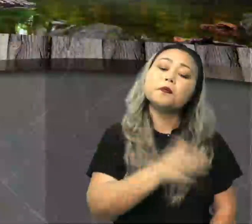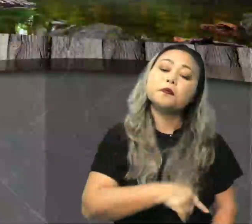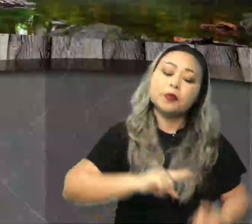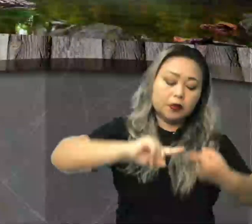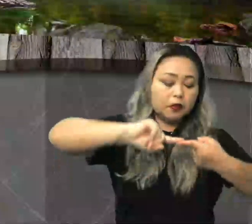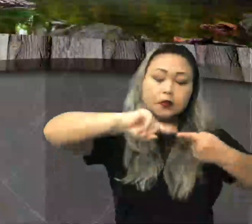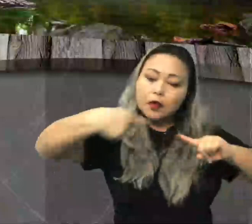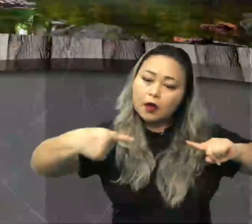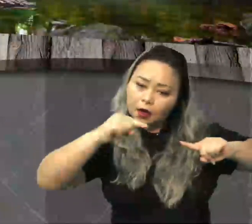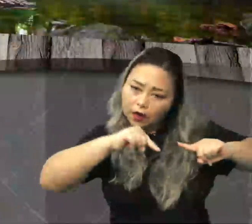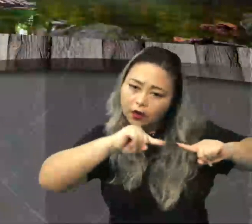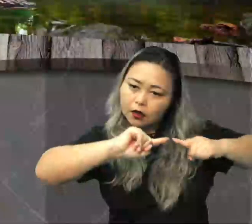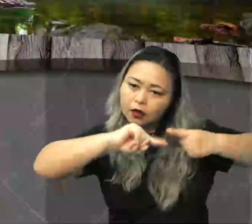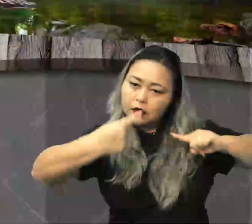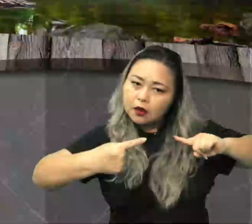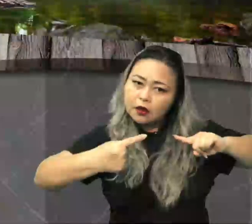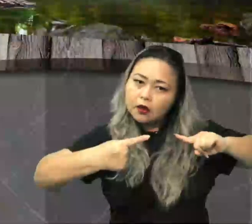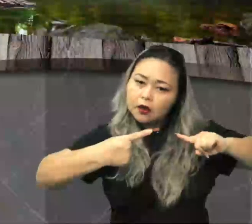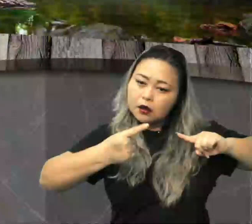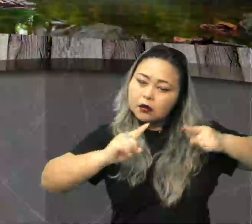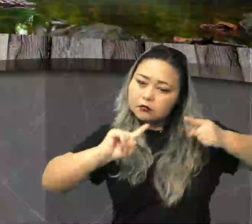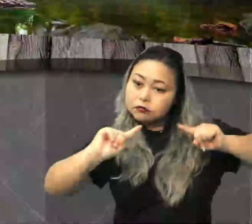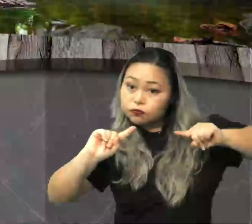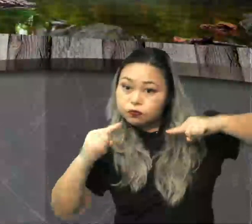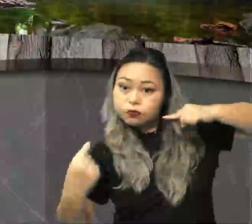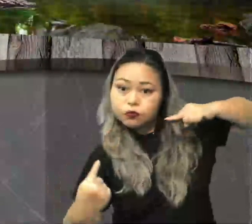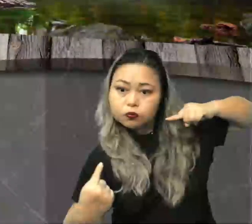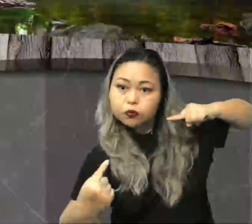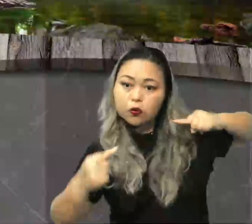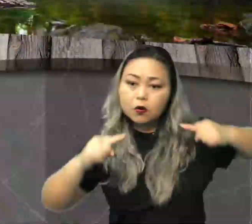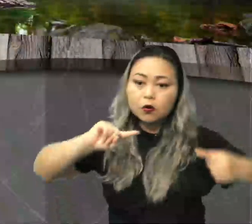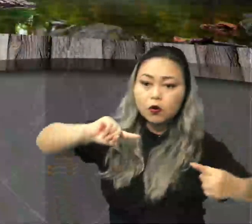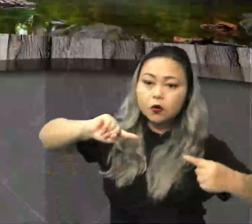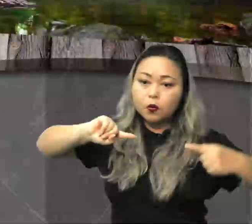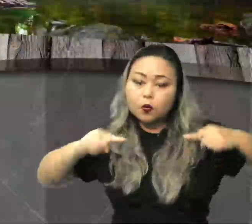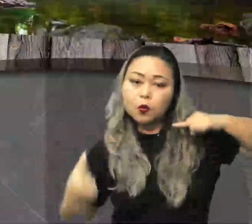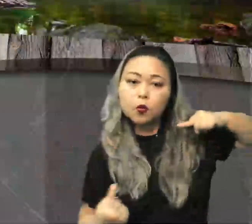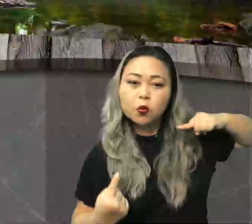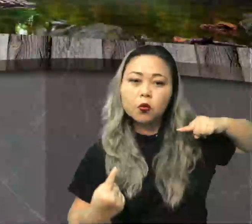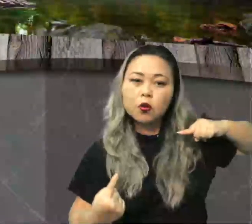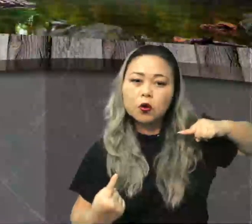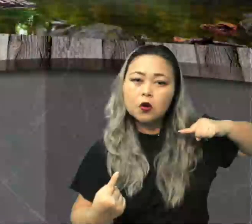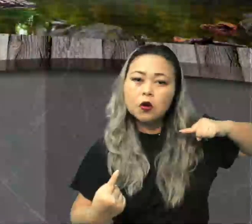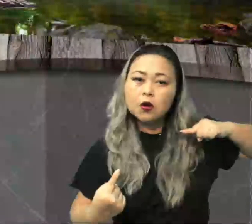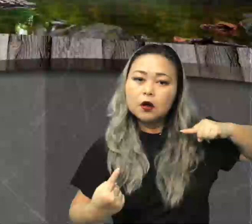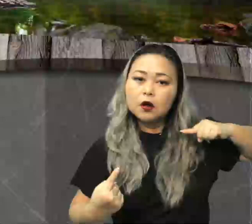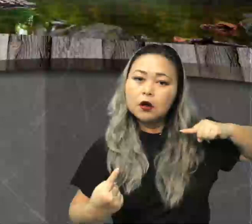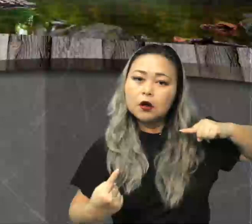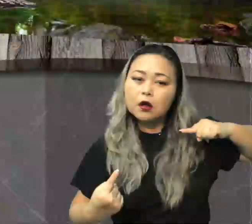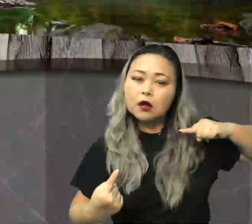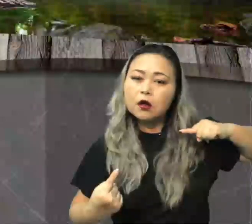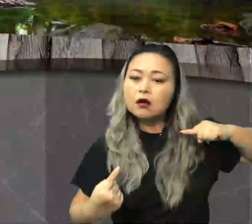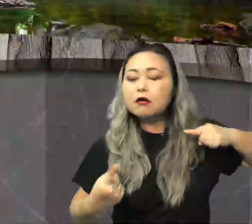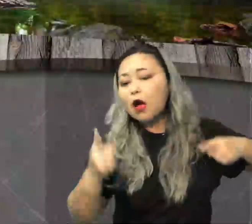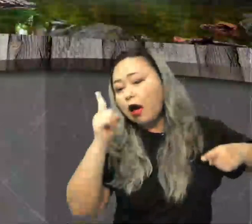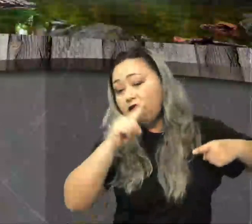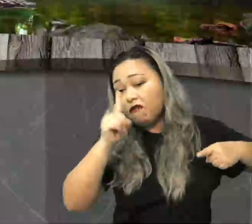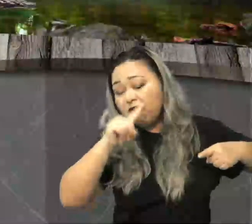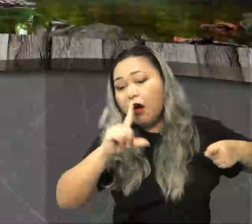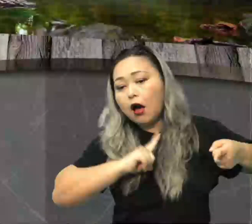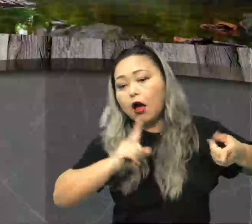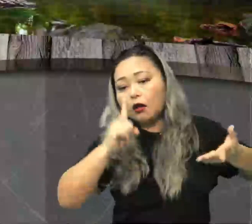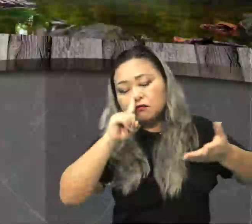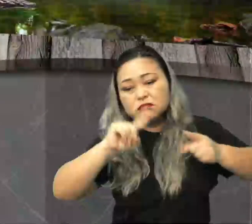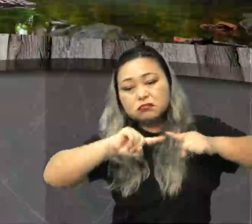é que como eles têm a transcriptase reversa, ela faz uma transcrição mais falha, vamos dizer